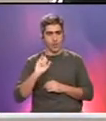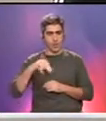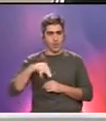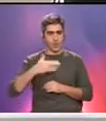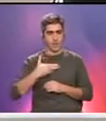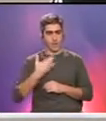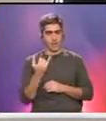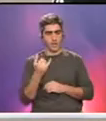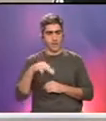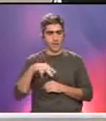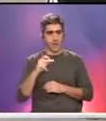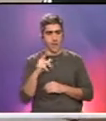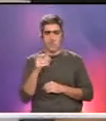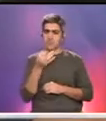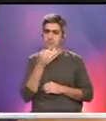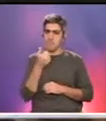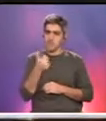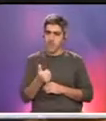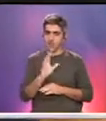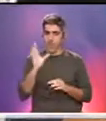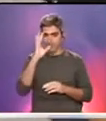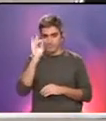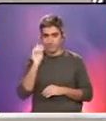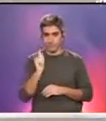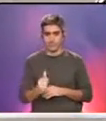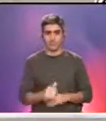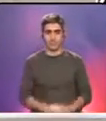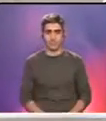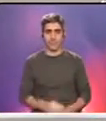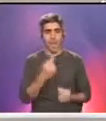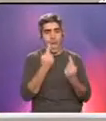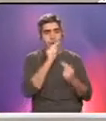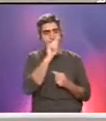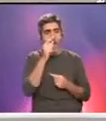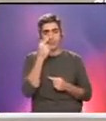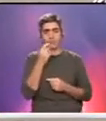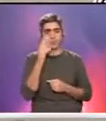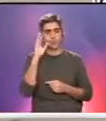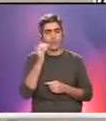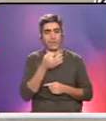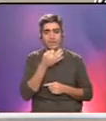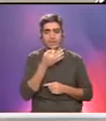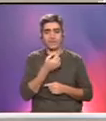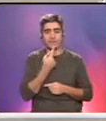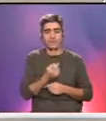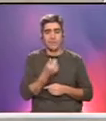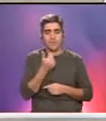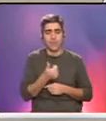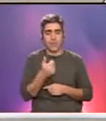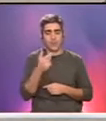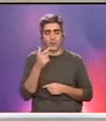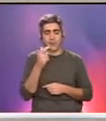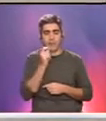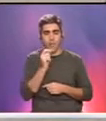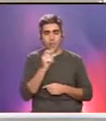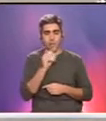bem. Digo bem porque já o decorei. Não há mais pessoas a... Não conseguem dizer. Não. Ah,